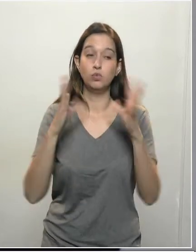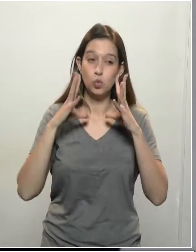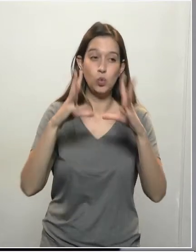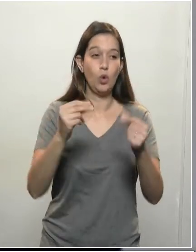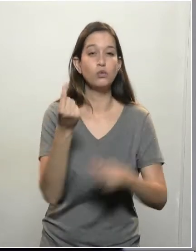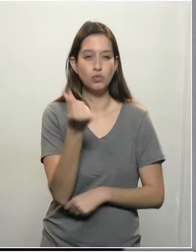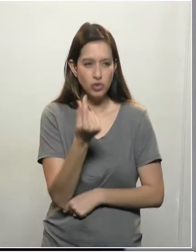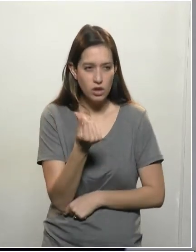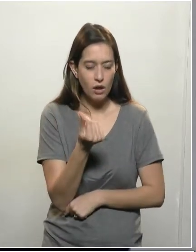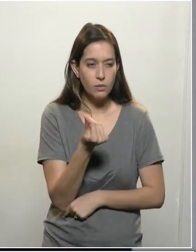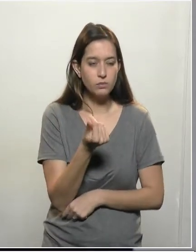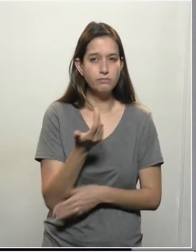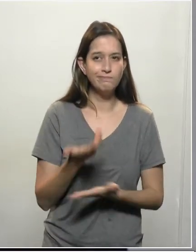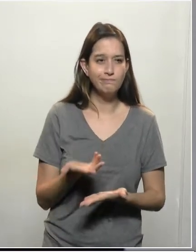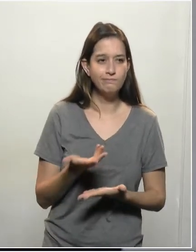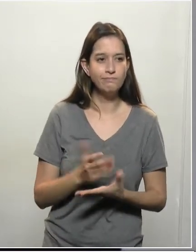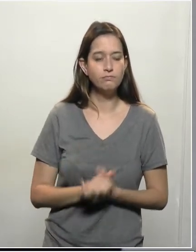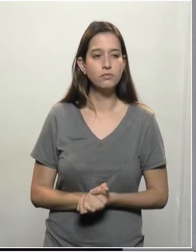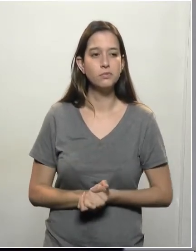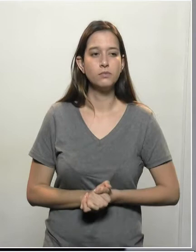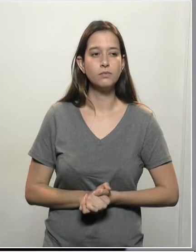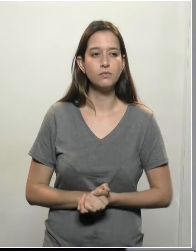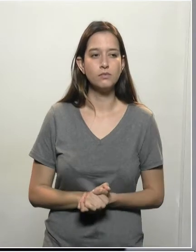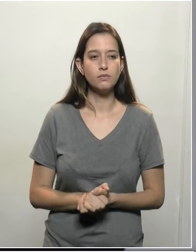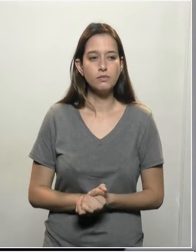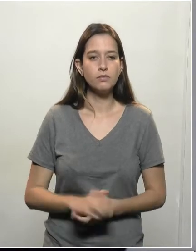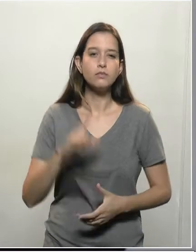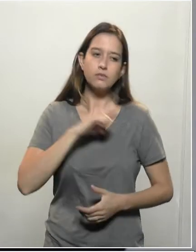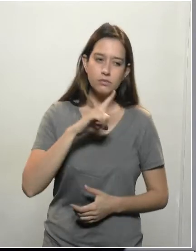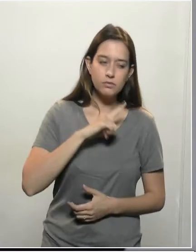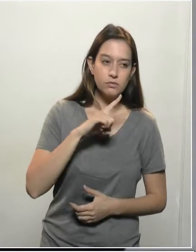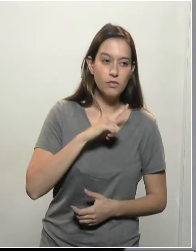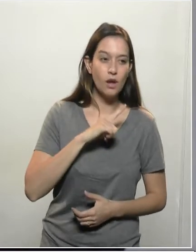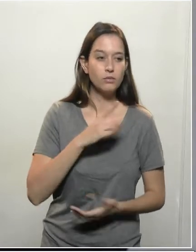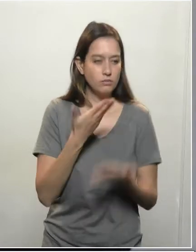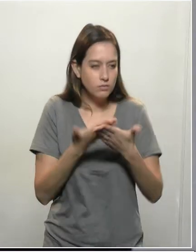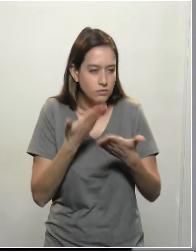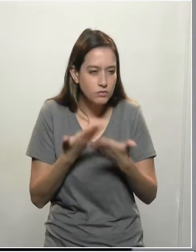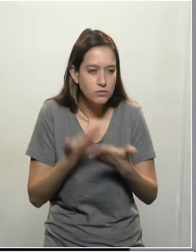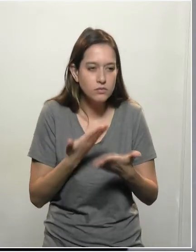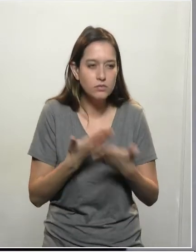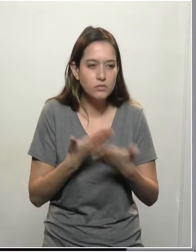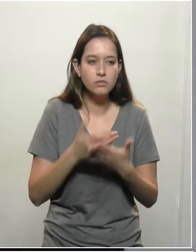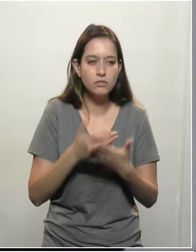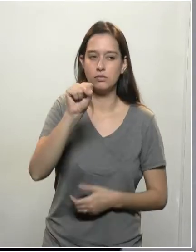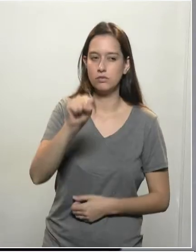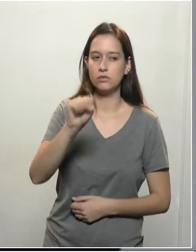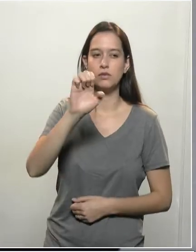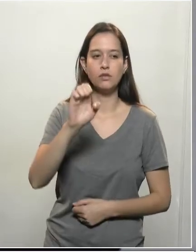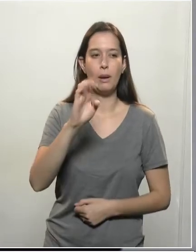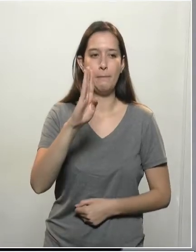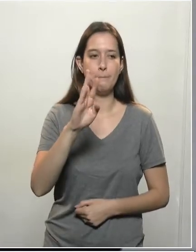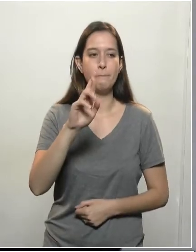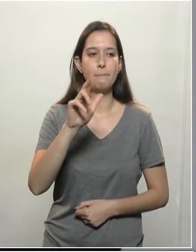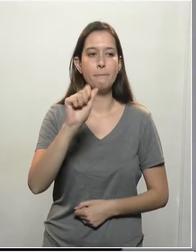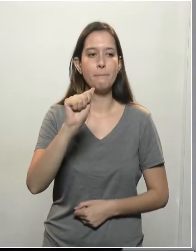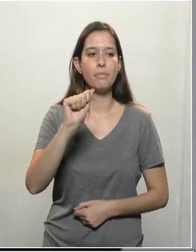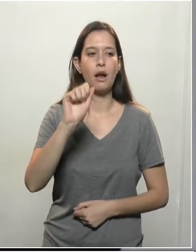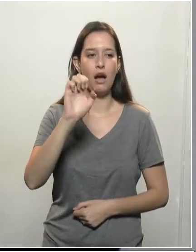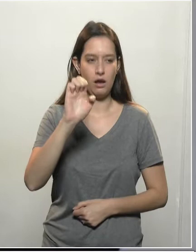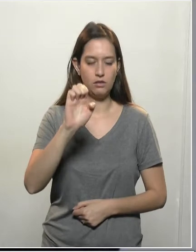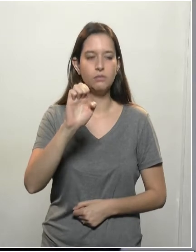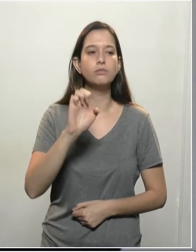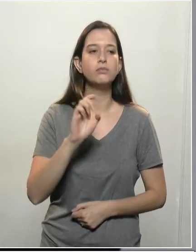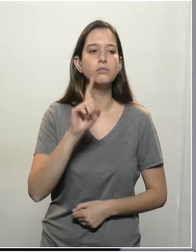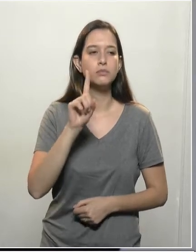programa. Segundo dados do SEBRAE, presidente, hoje a gente tem 39.190 pedidos de financiamento,